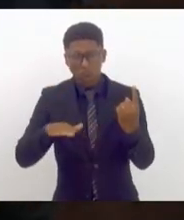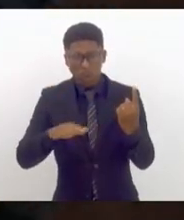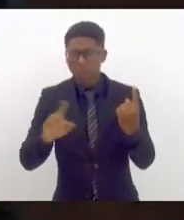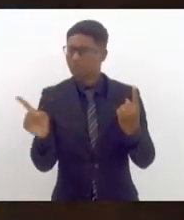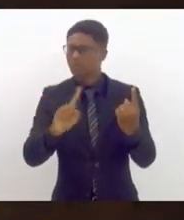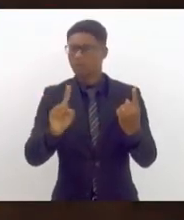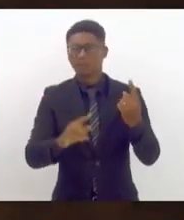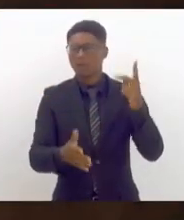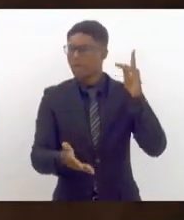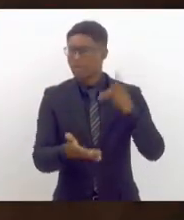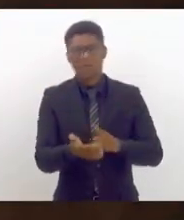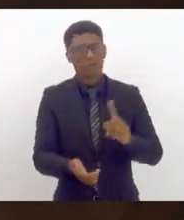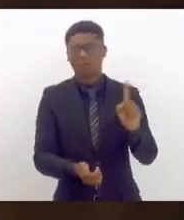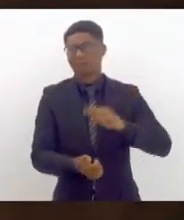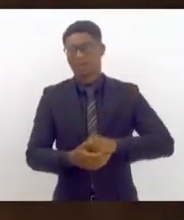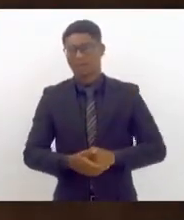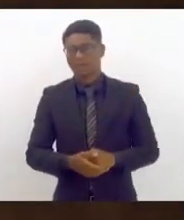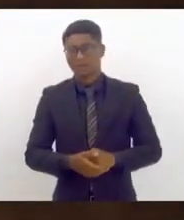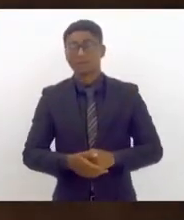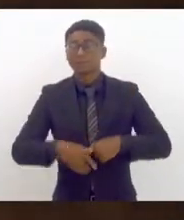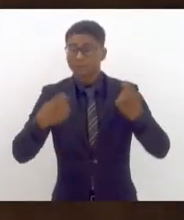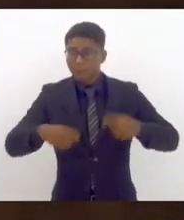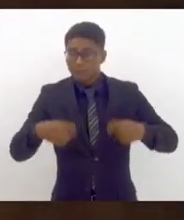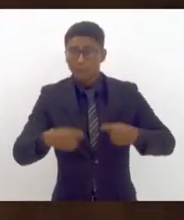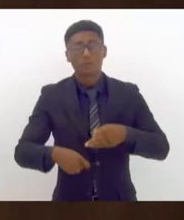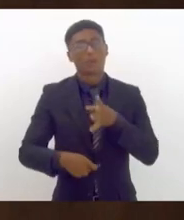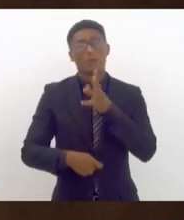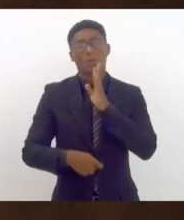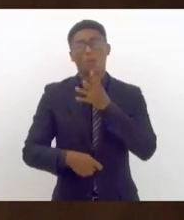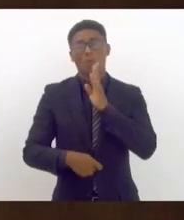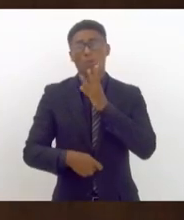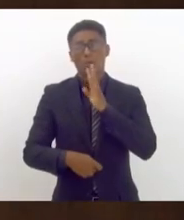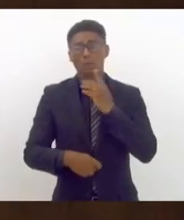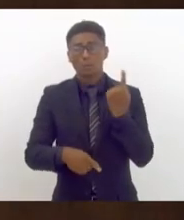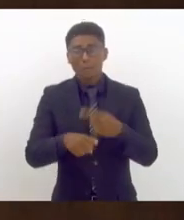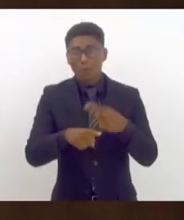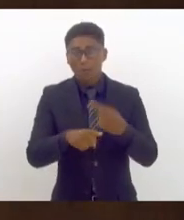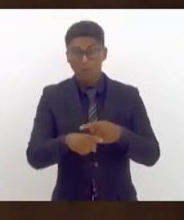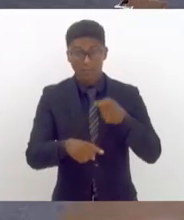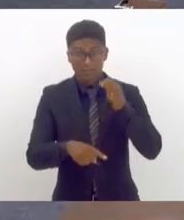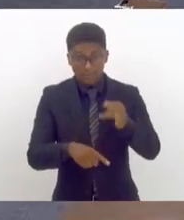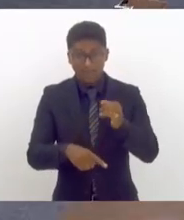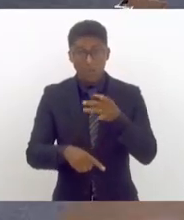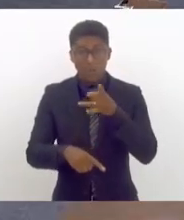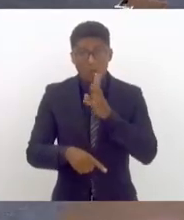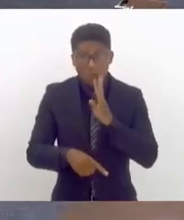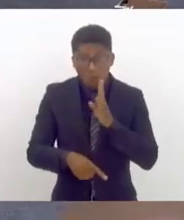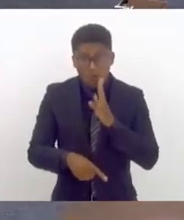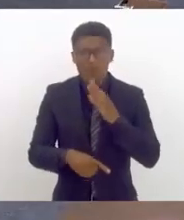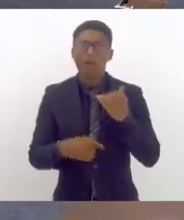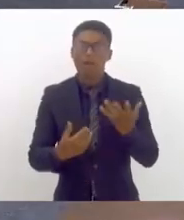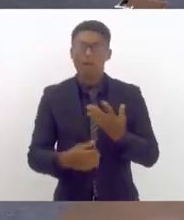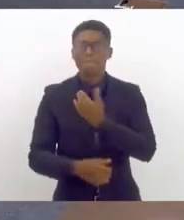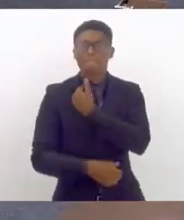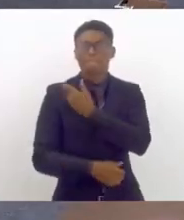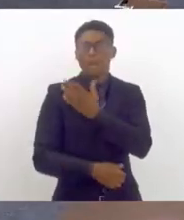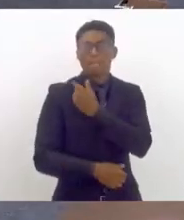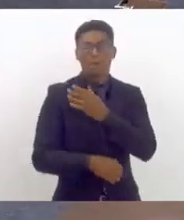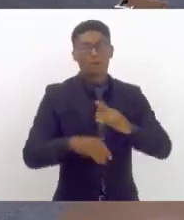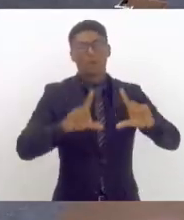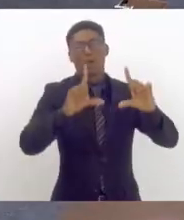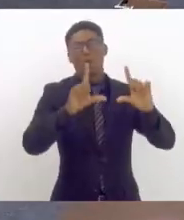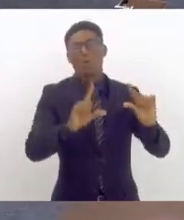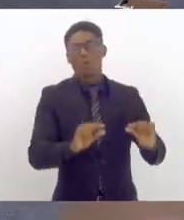Conhecer profundamente ajuda você a combater o preconceito. Por isso, a gente tem que combinar o lado